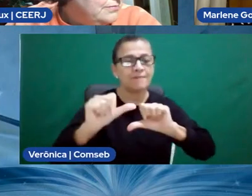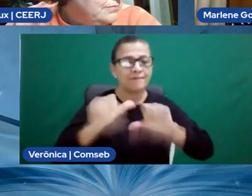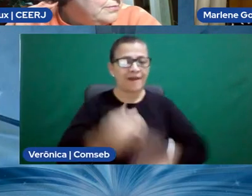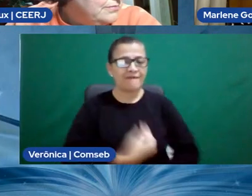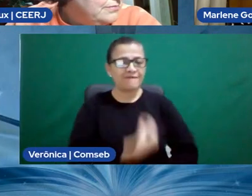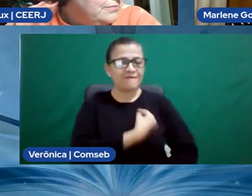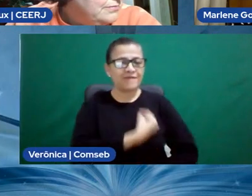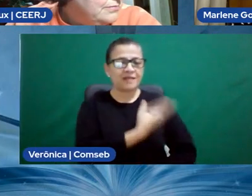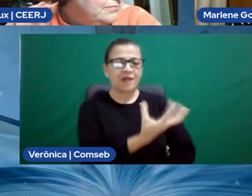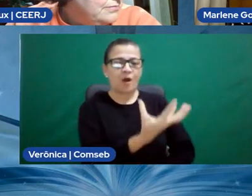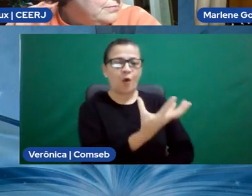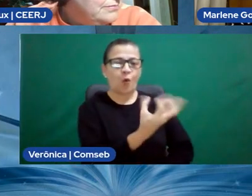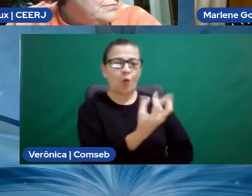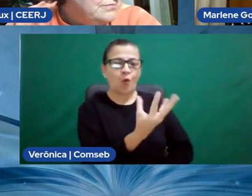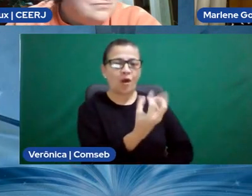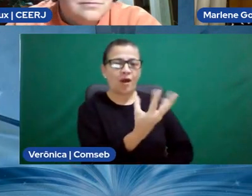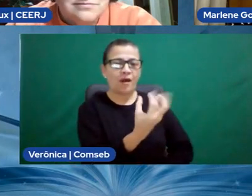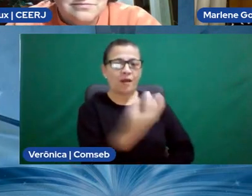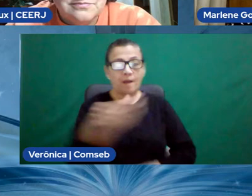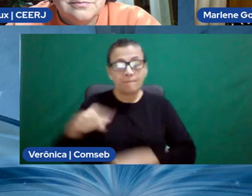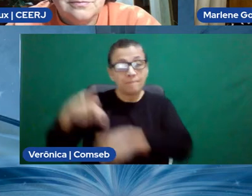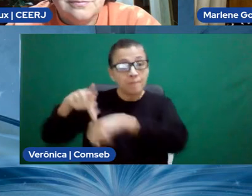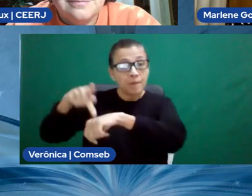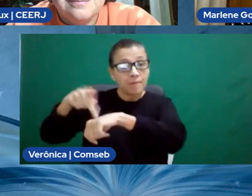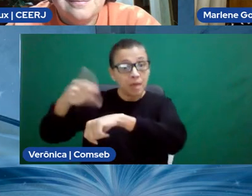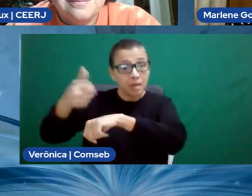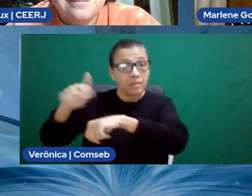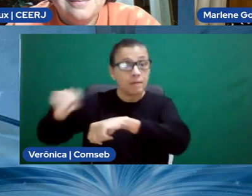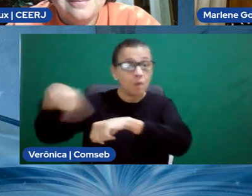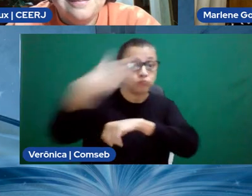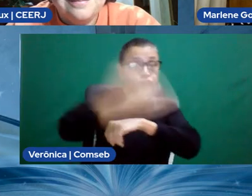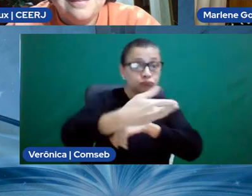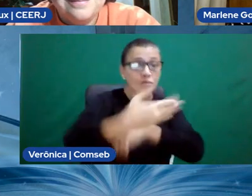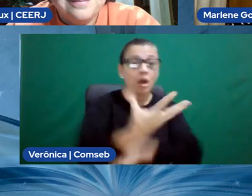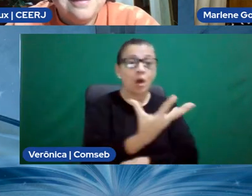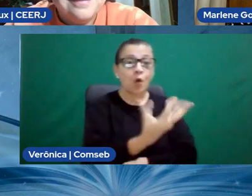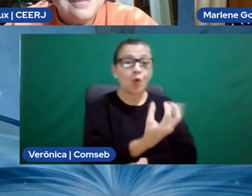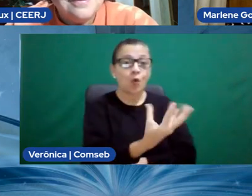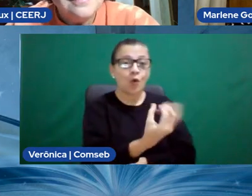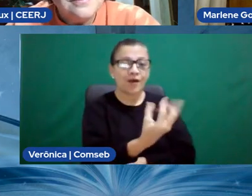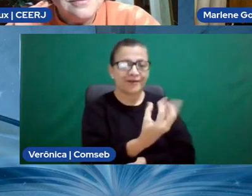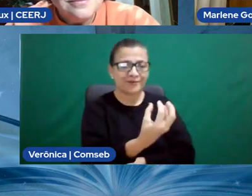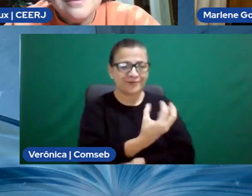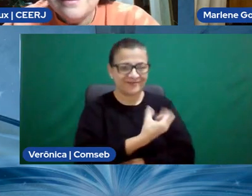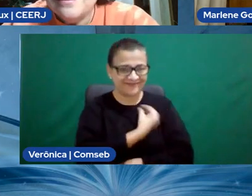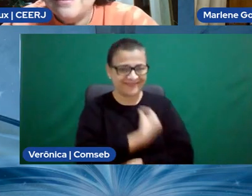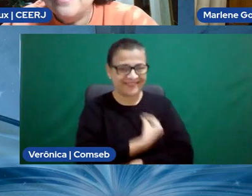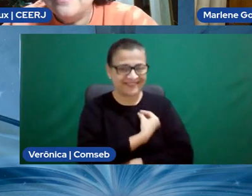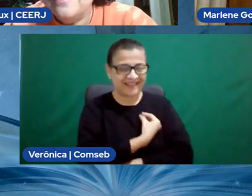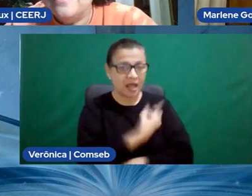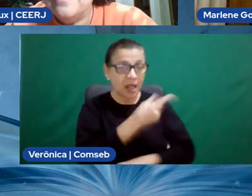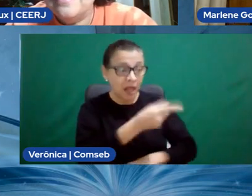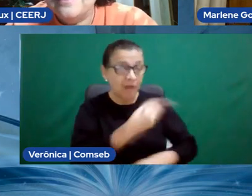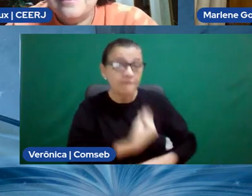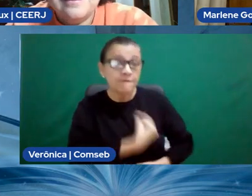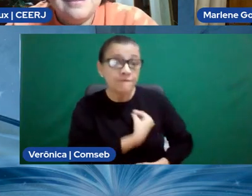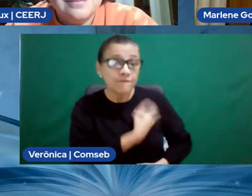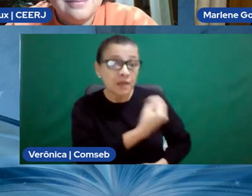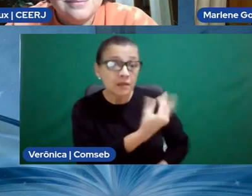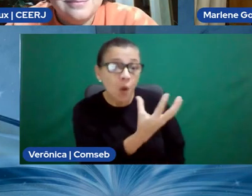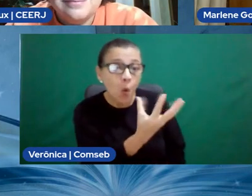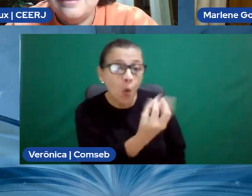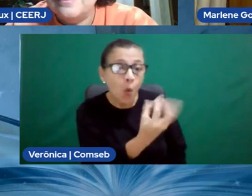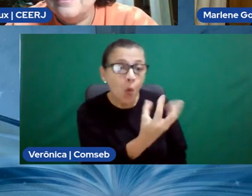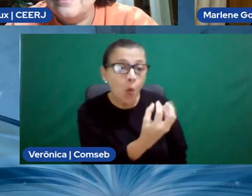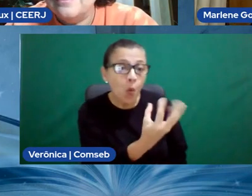mineral, depois salta para a vida orgânica. Né? Então, quando chega na vida orgânica,